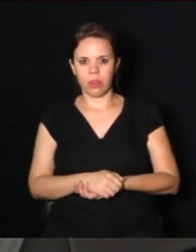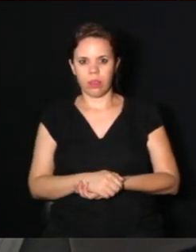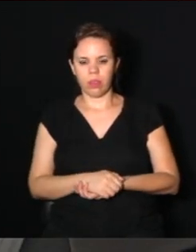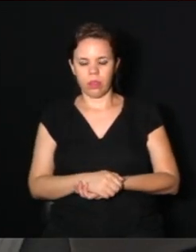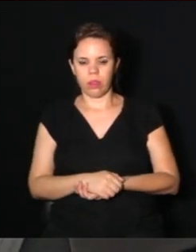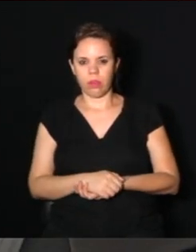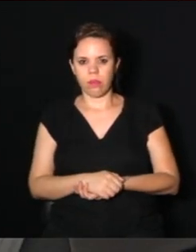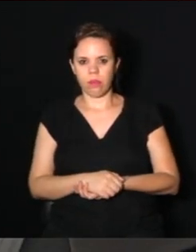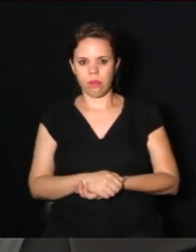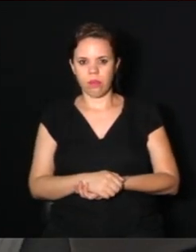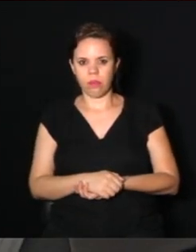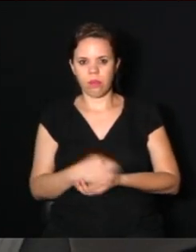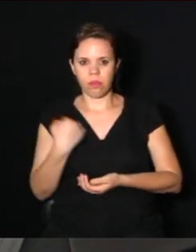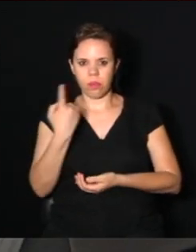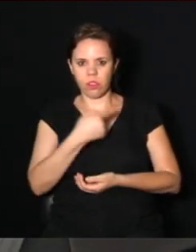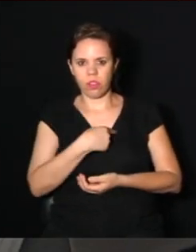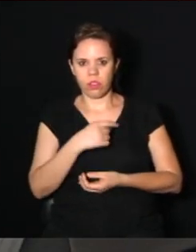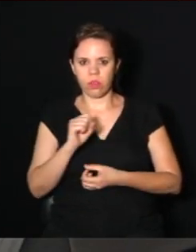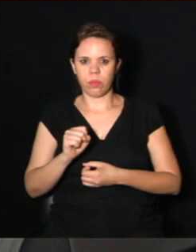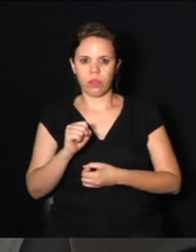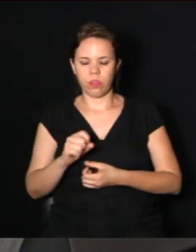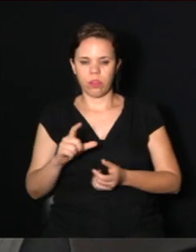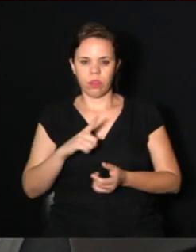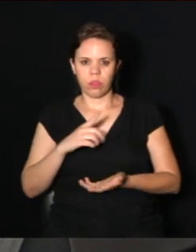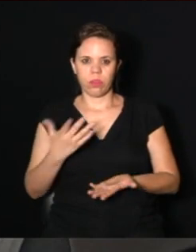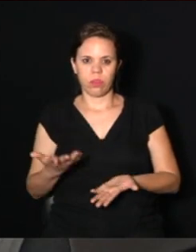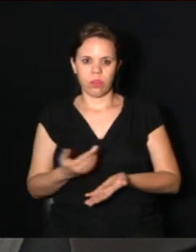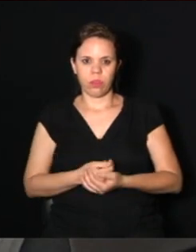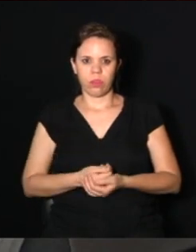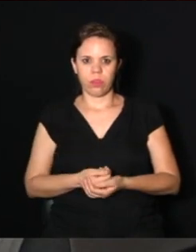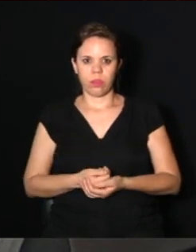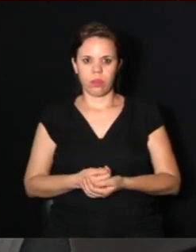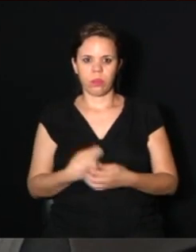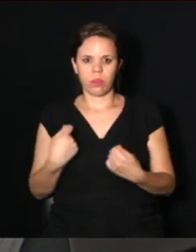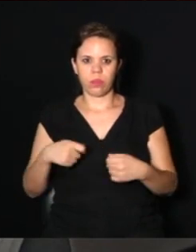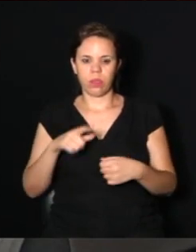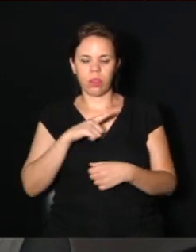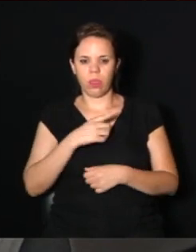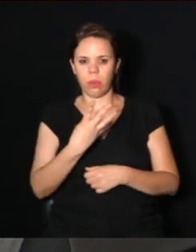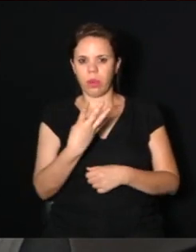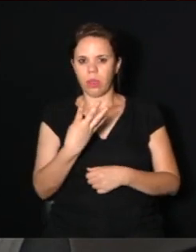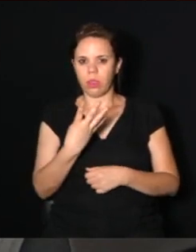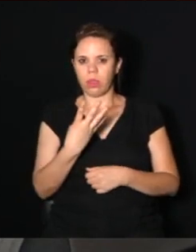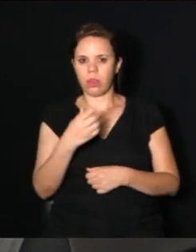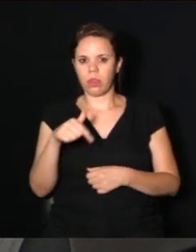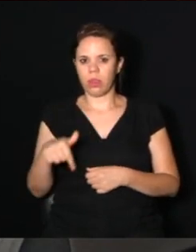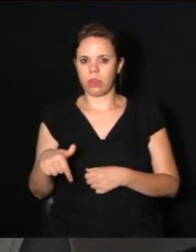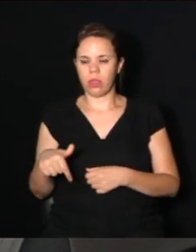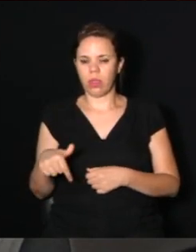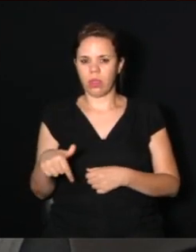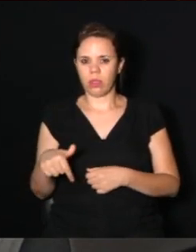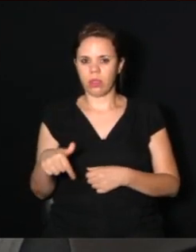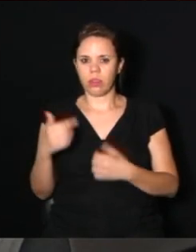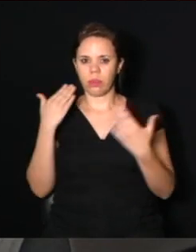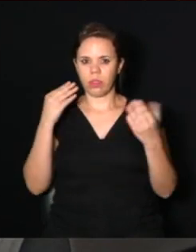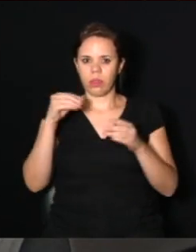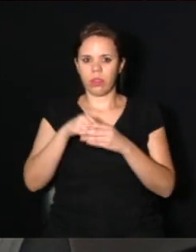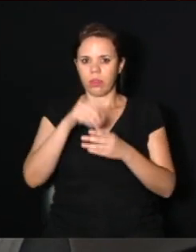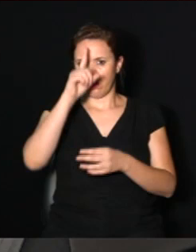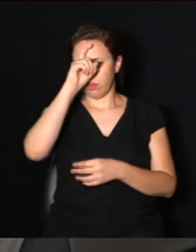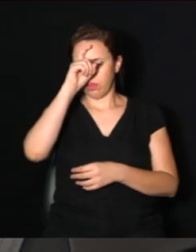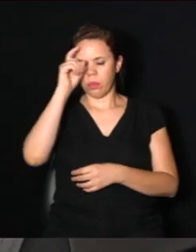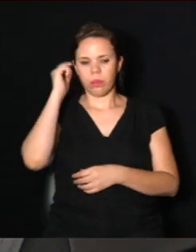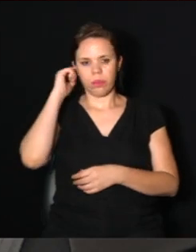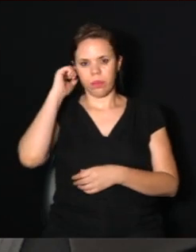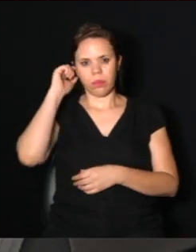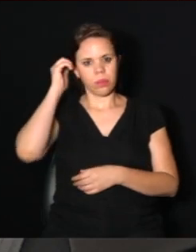territorialidade, a gente teria que ter pelo menos 47 psicólogos dentro do Mário Gatti, né?